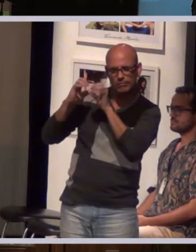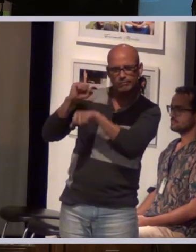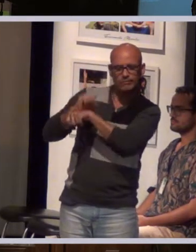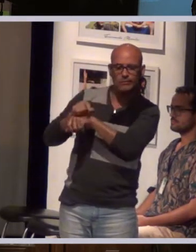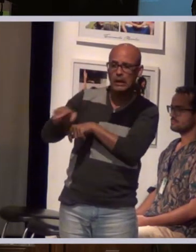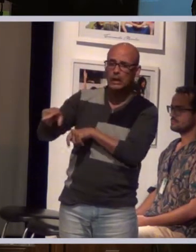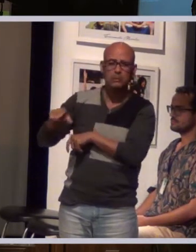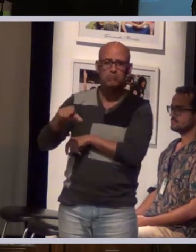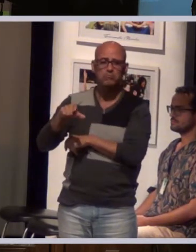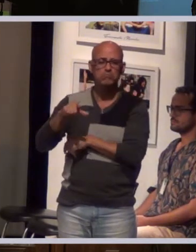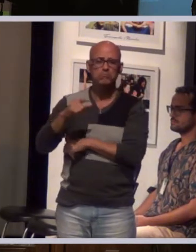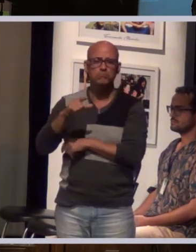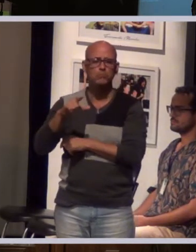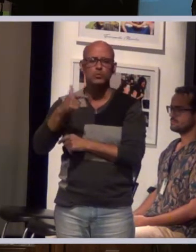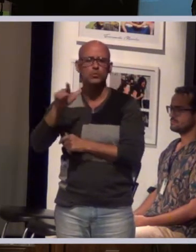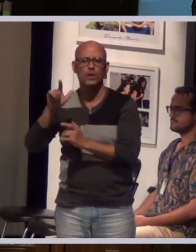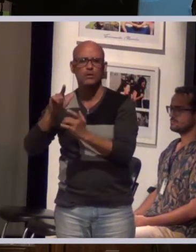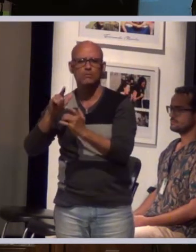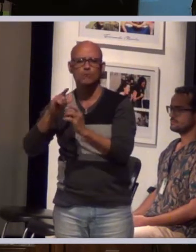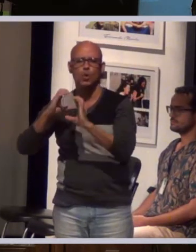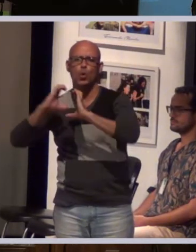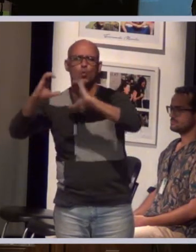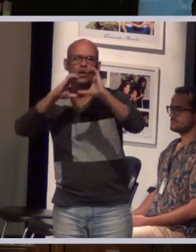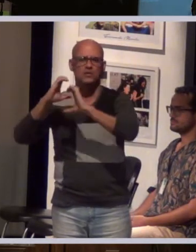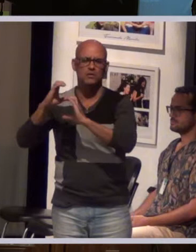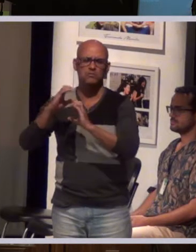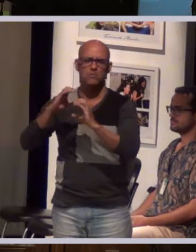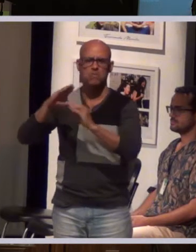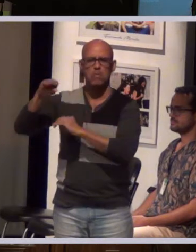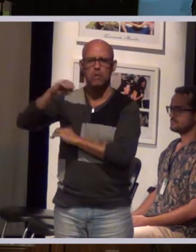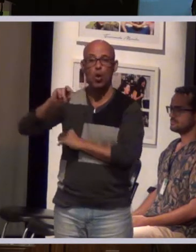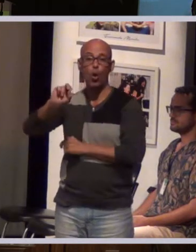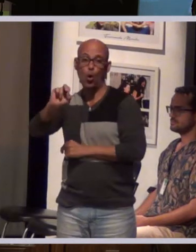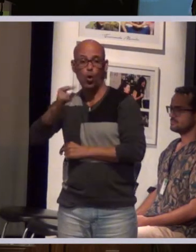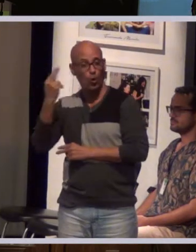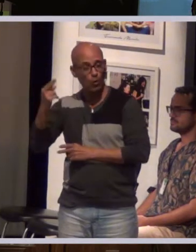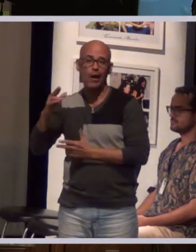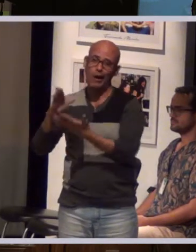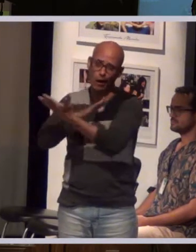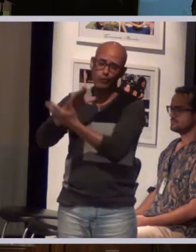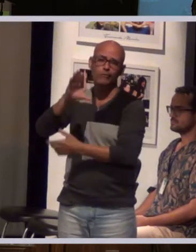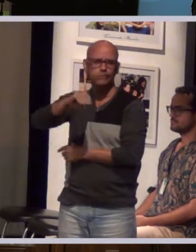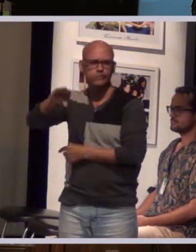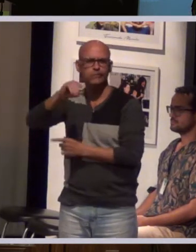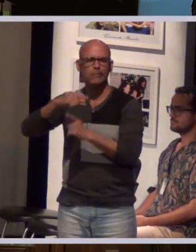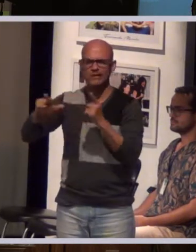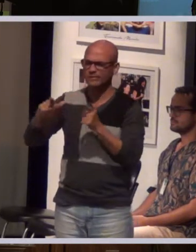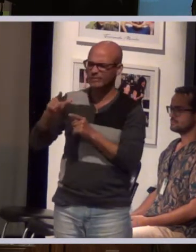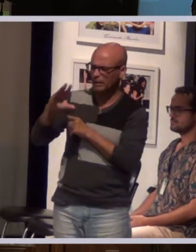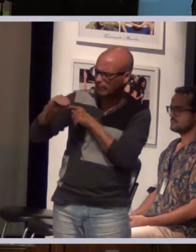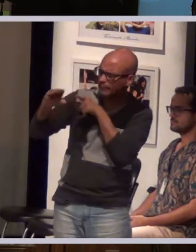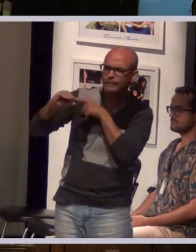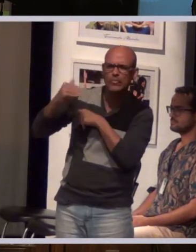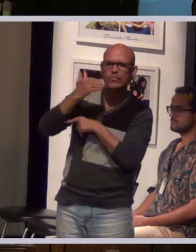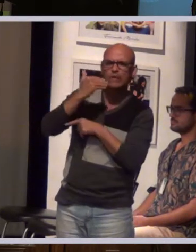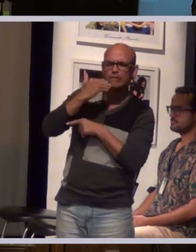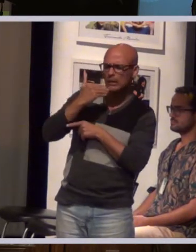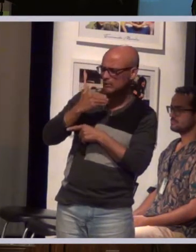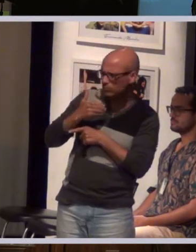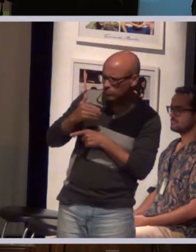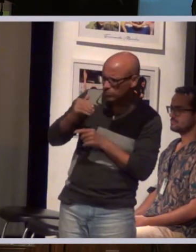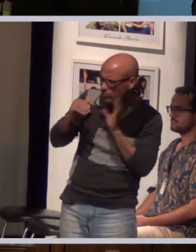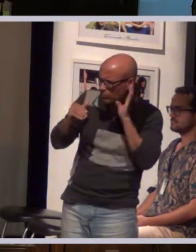pela fala, ou falam, mas têm a dificuldade na oralização e não são